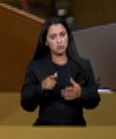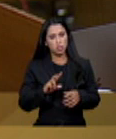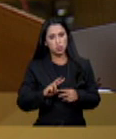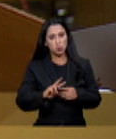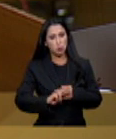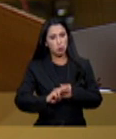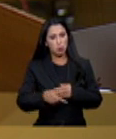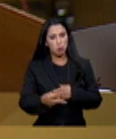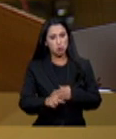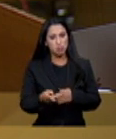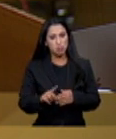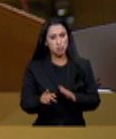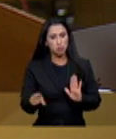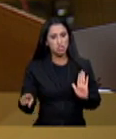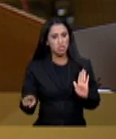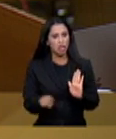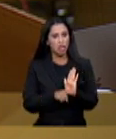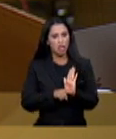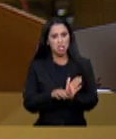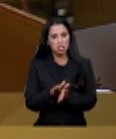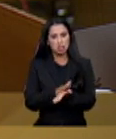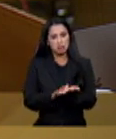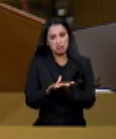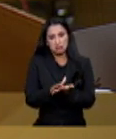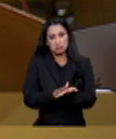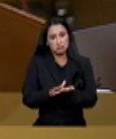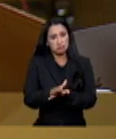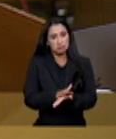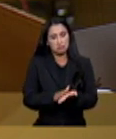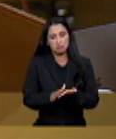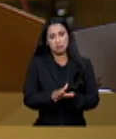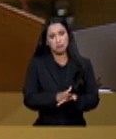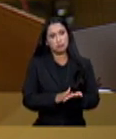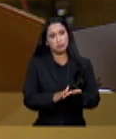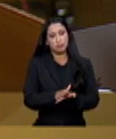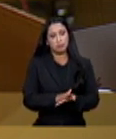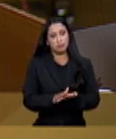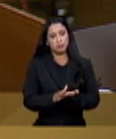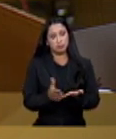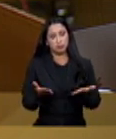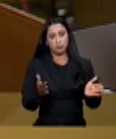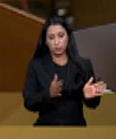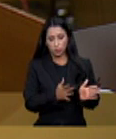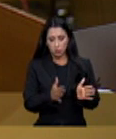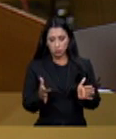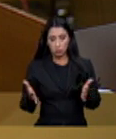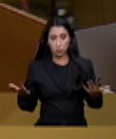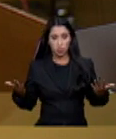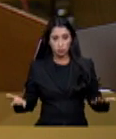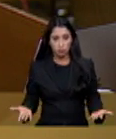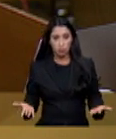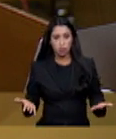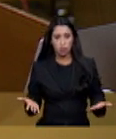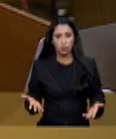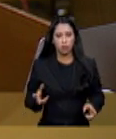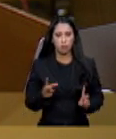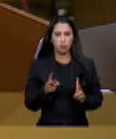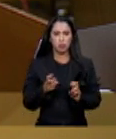consequência particularmente negativa da sua vigência.